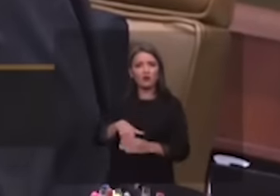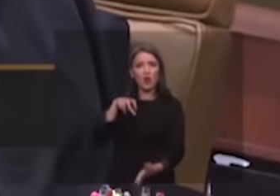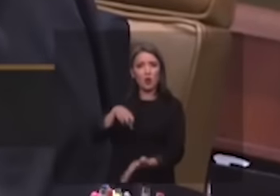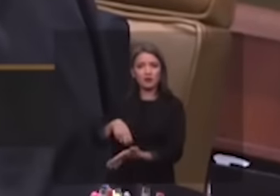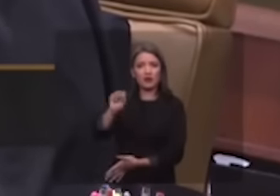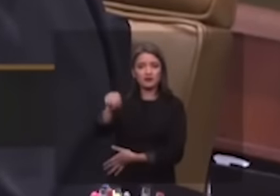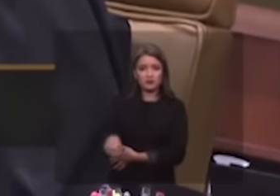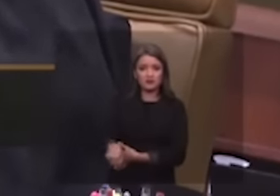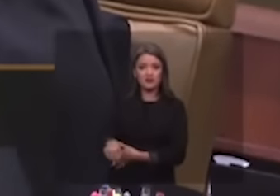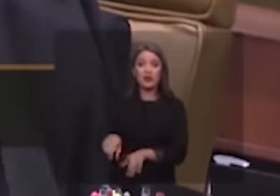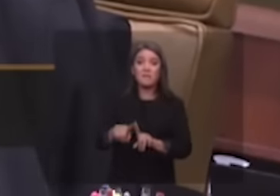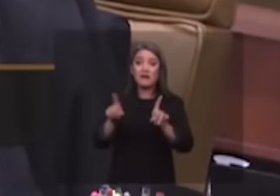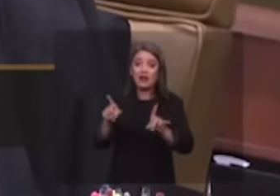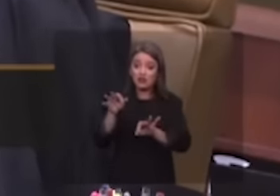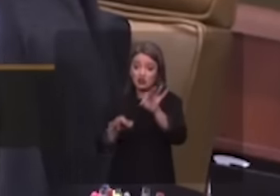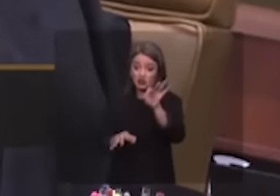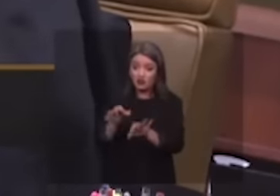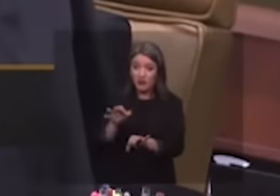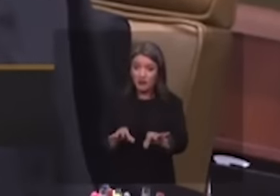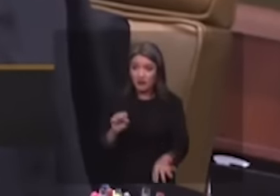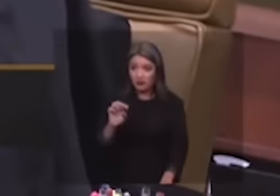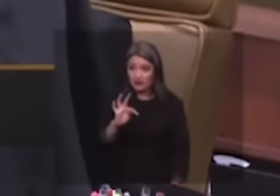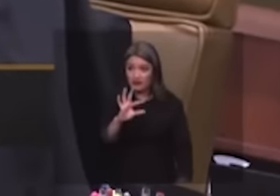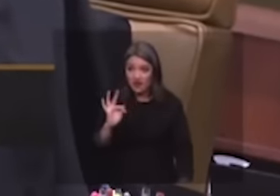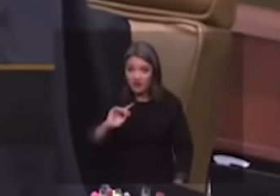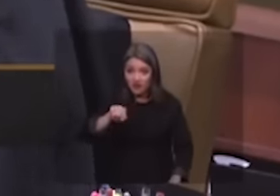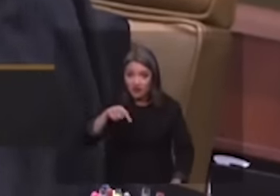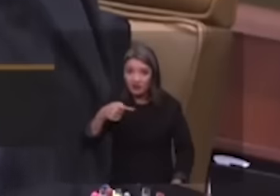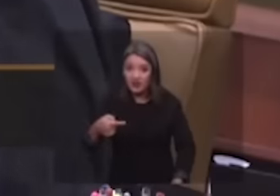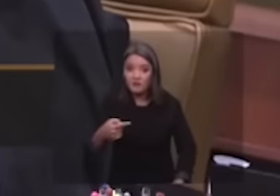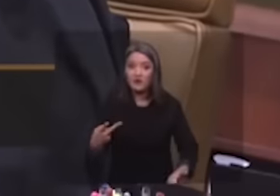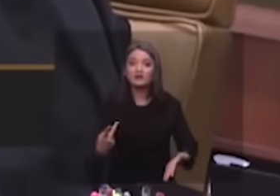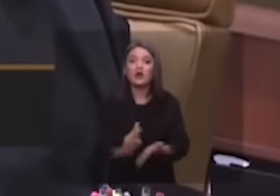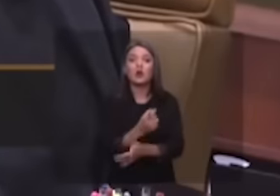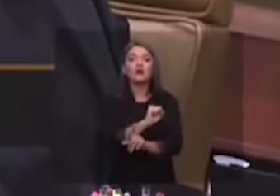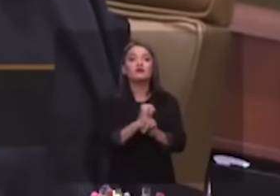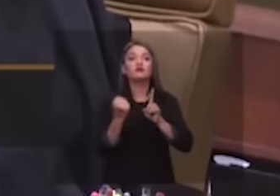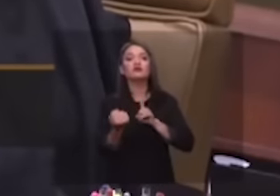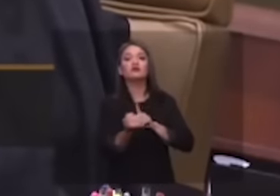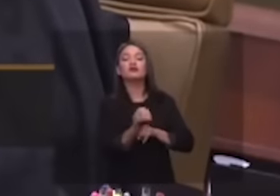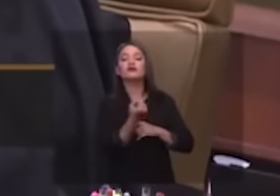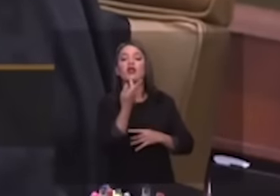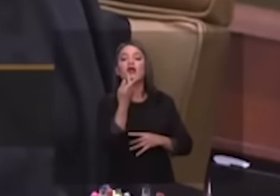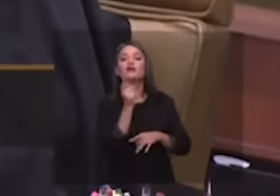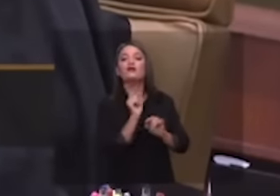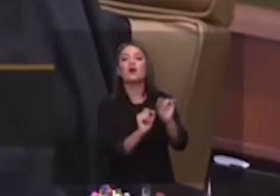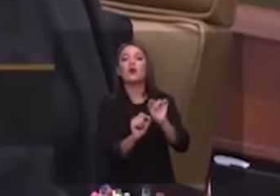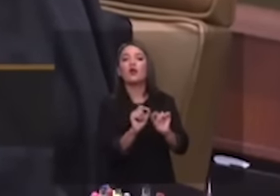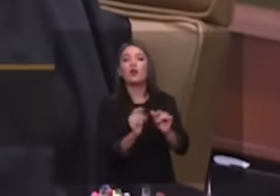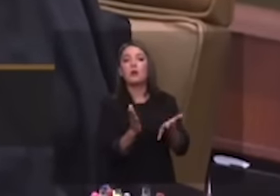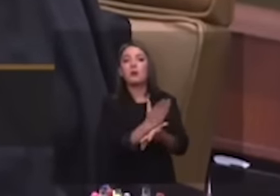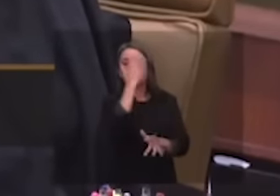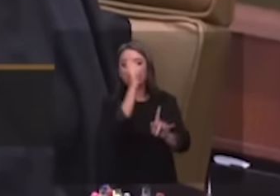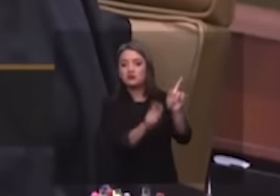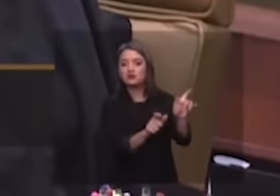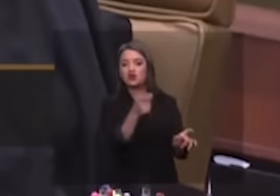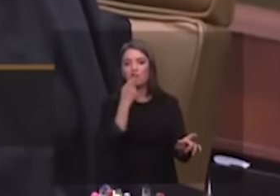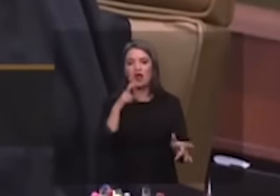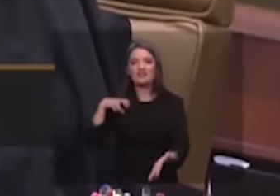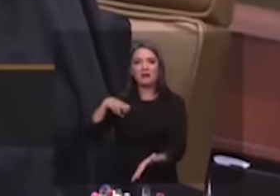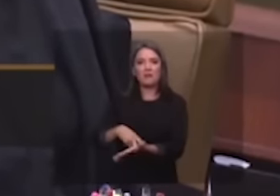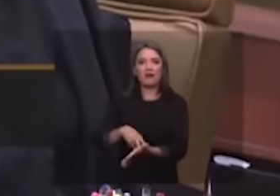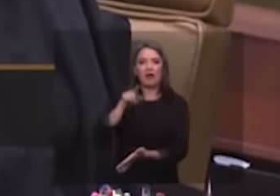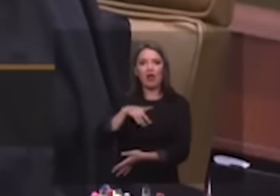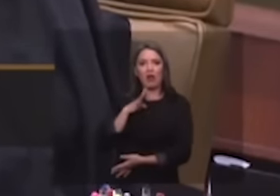o julgamento do Supremo, surgiram vozes na sociedade dizendo que a pena teria sido